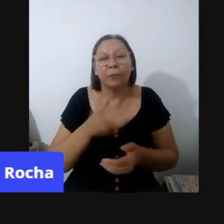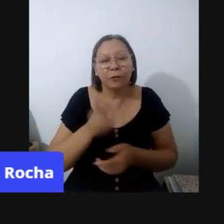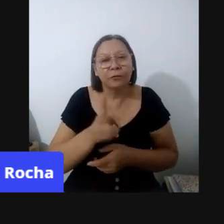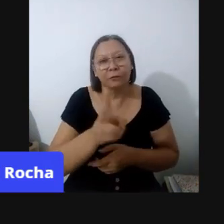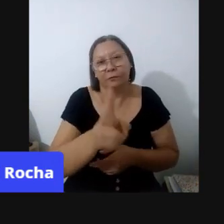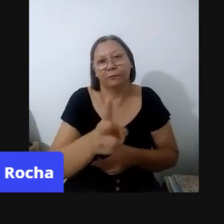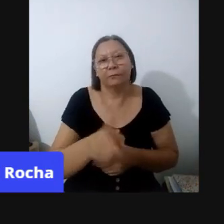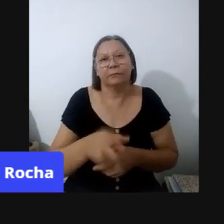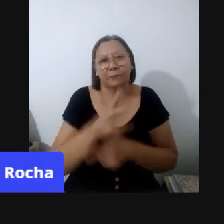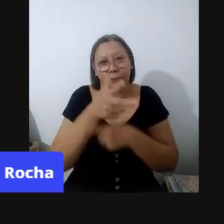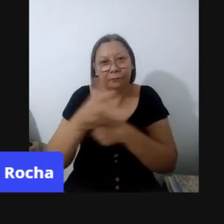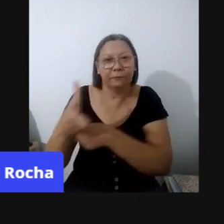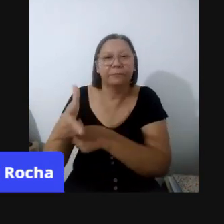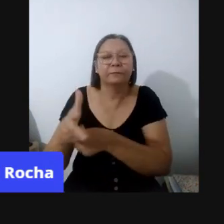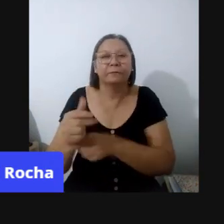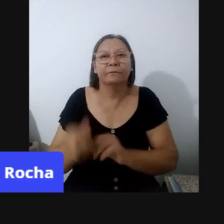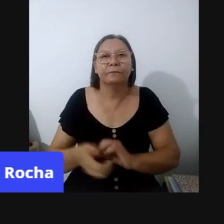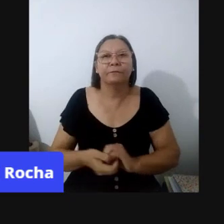Agora,